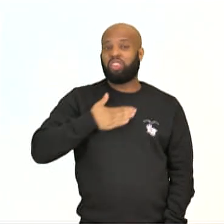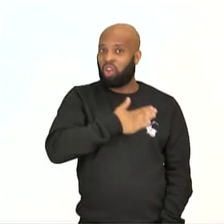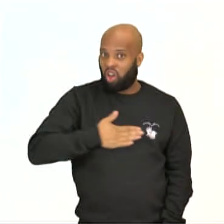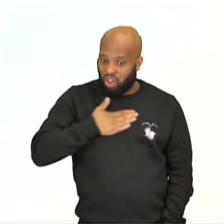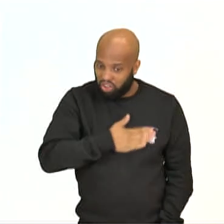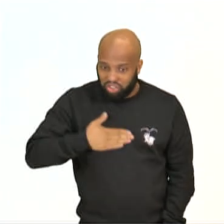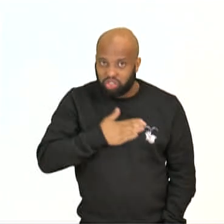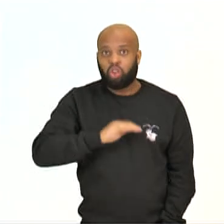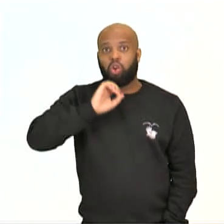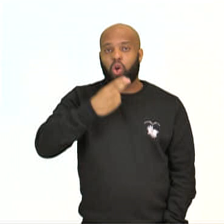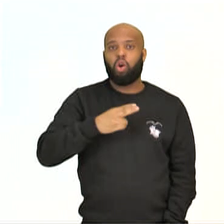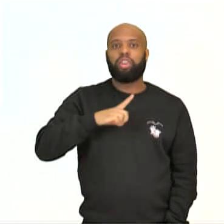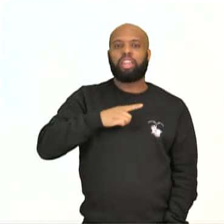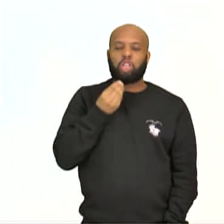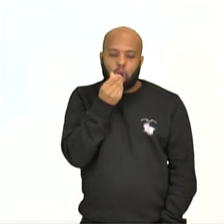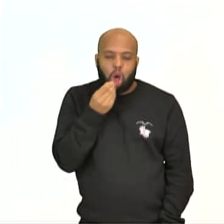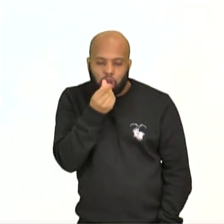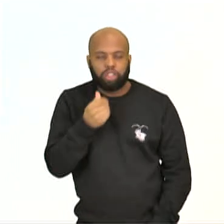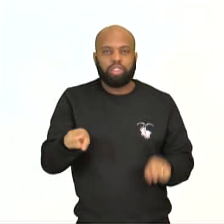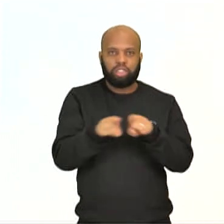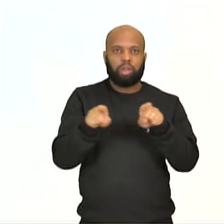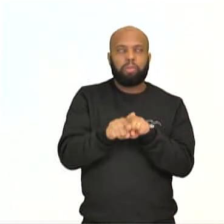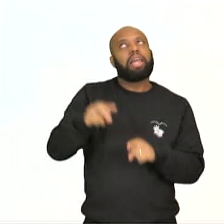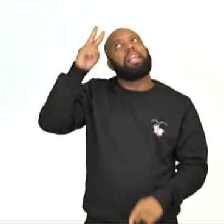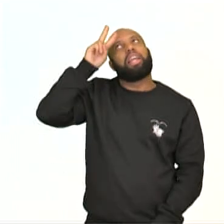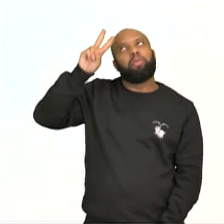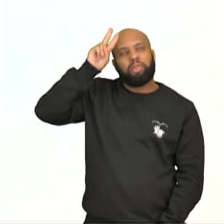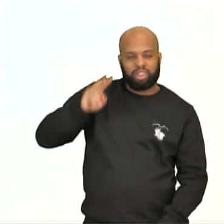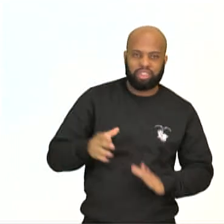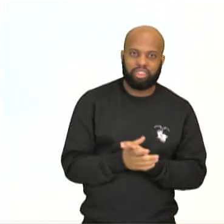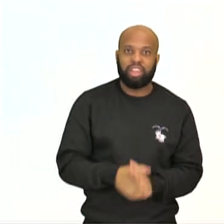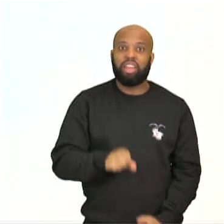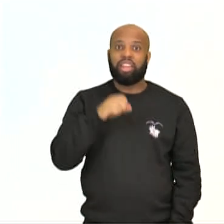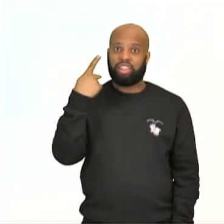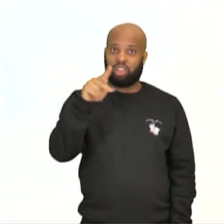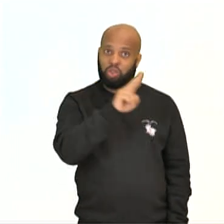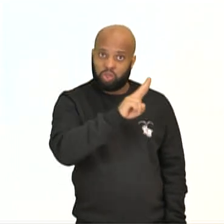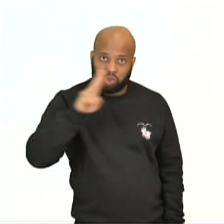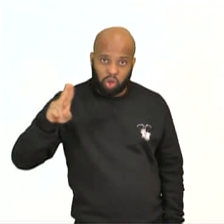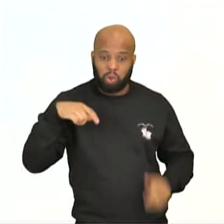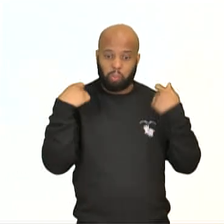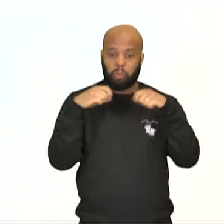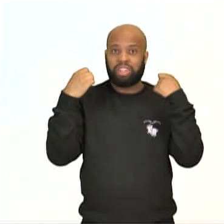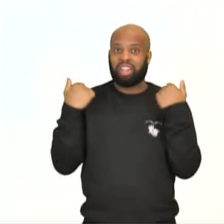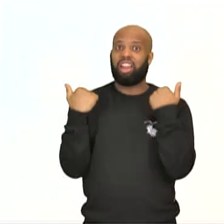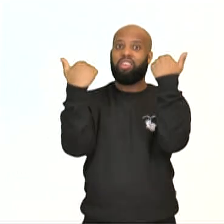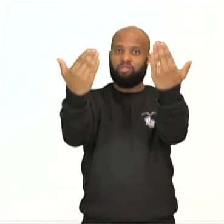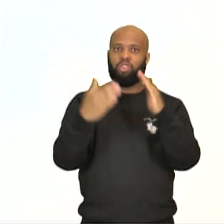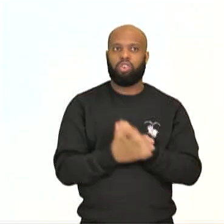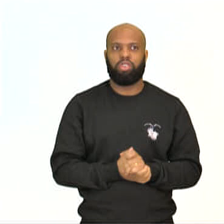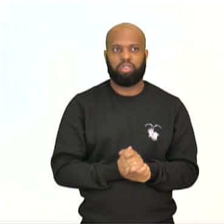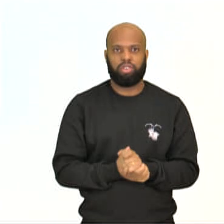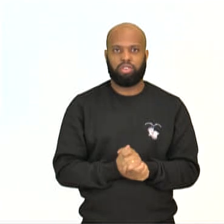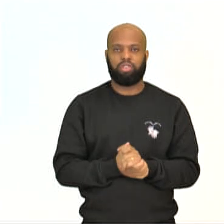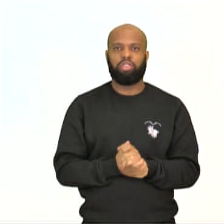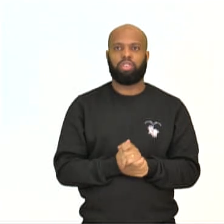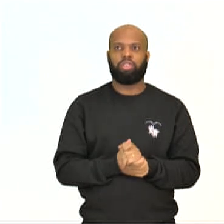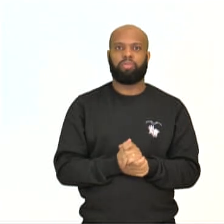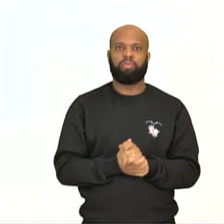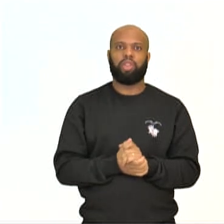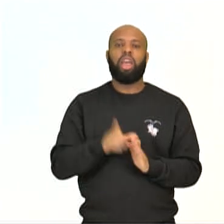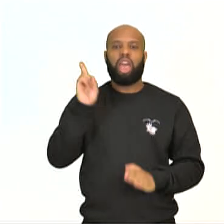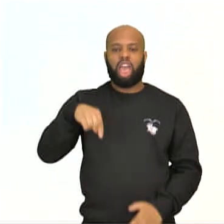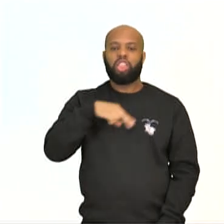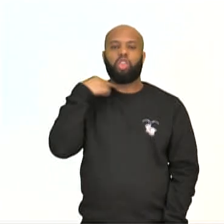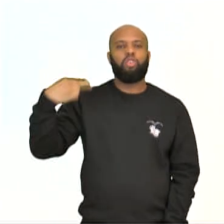gosto ou se tenho gosto dessas recordações. Seu nome deve estar lá fora. Solto novembro da